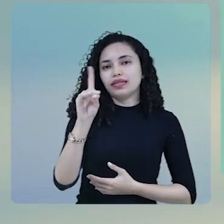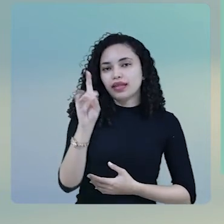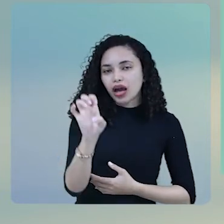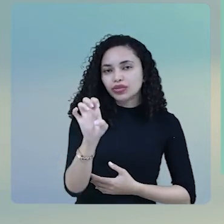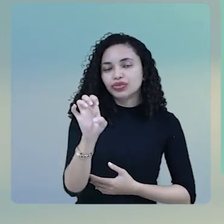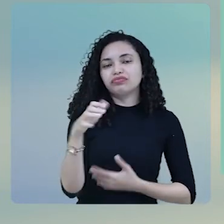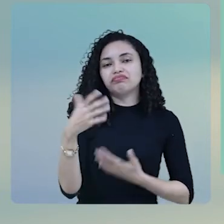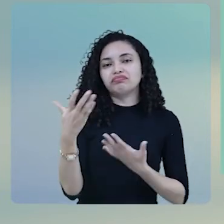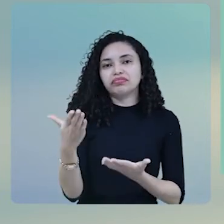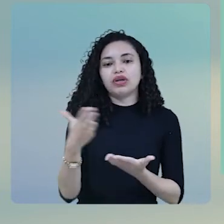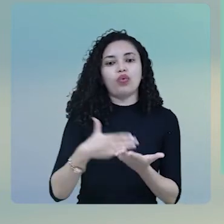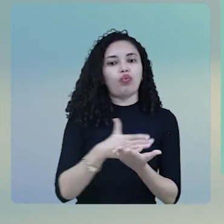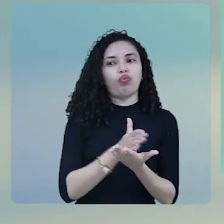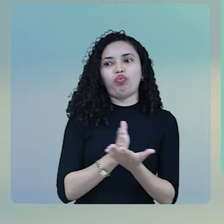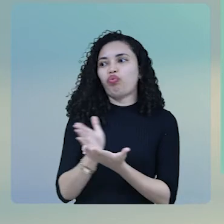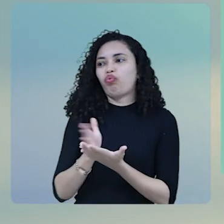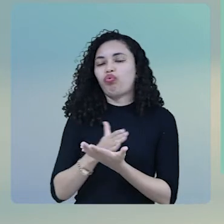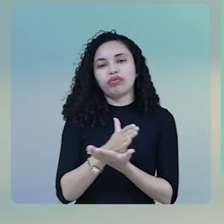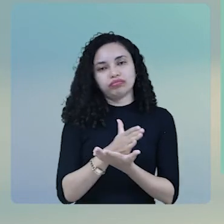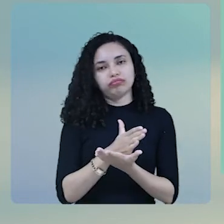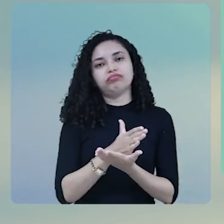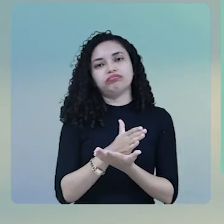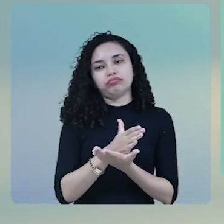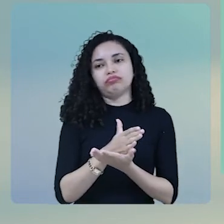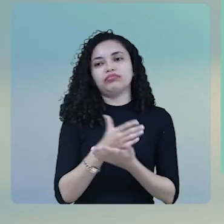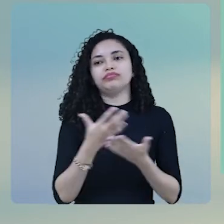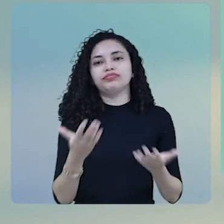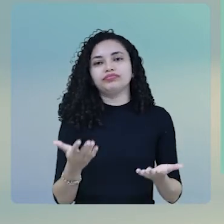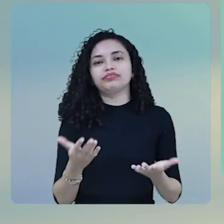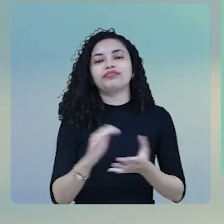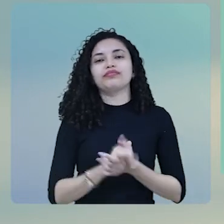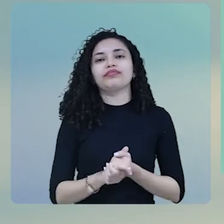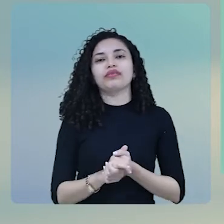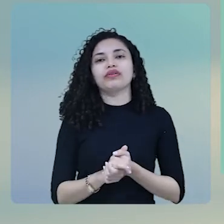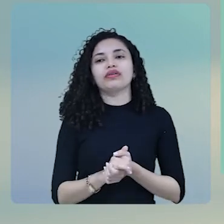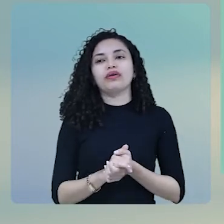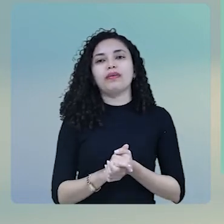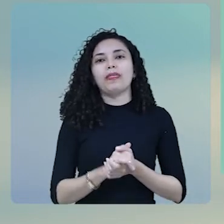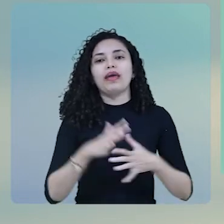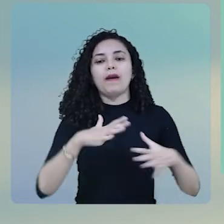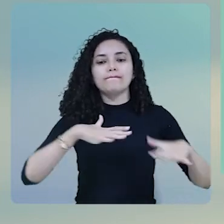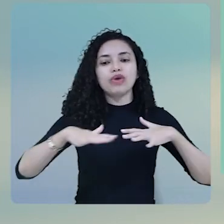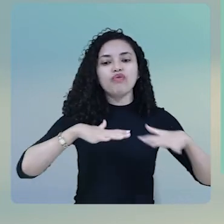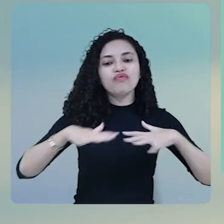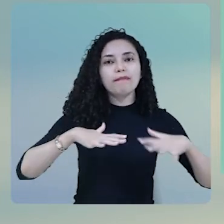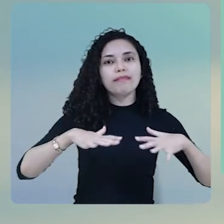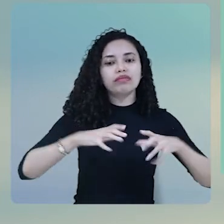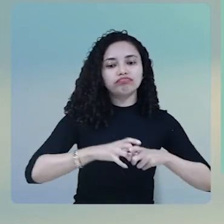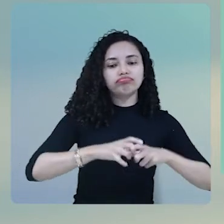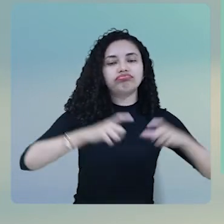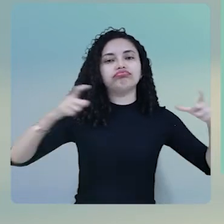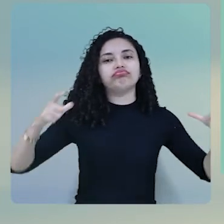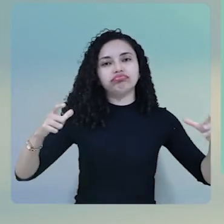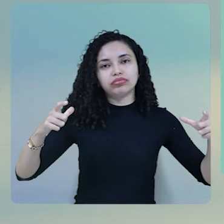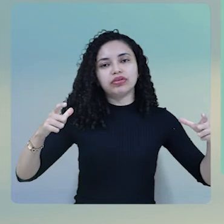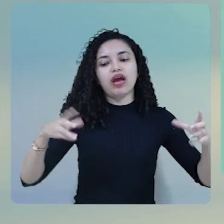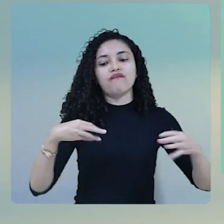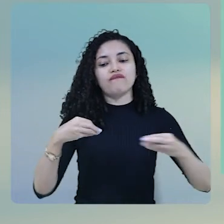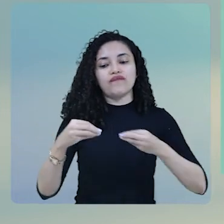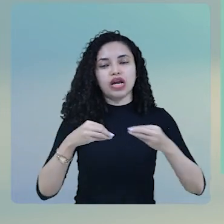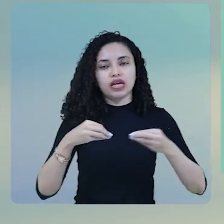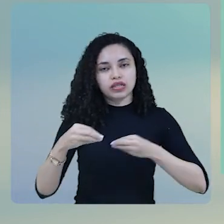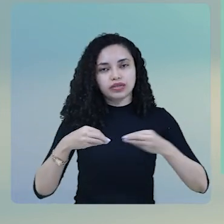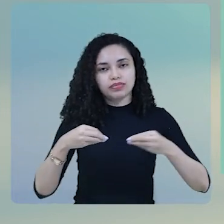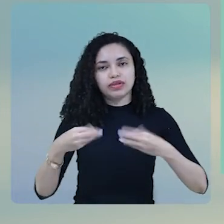direção, fica a dica, hein? Estamos falando de agilidade. Falou em mudança de direção, estamos falando em